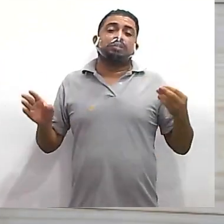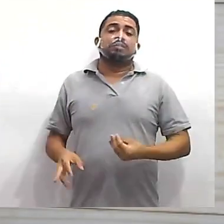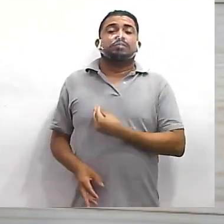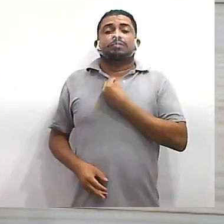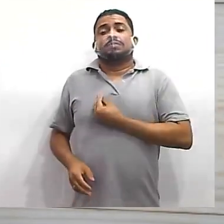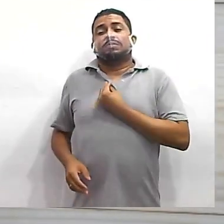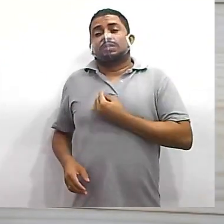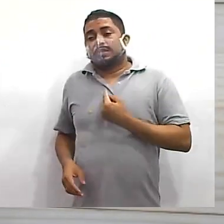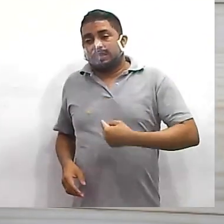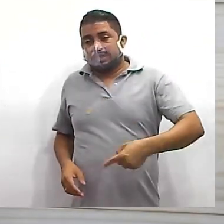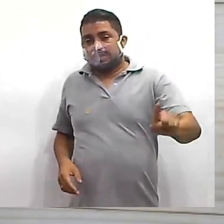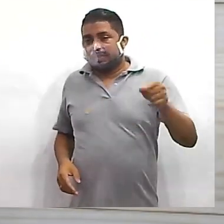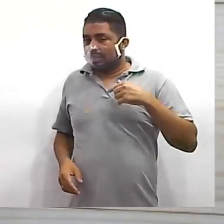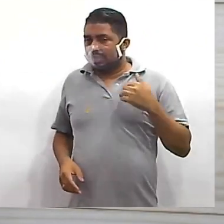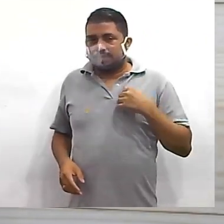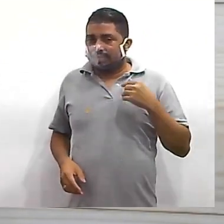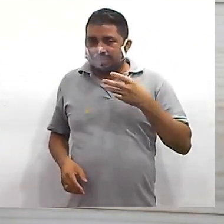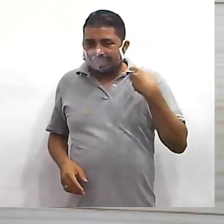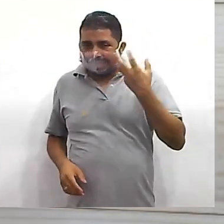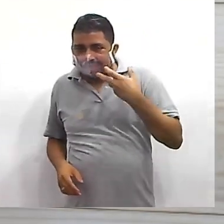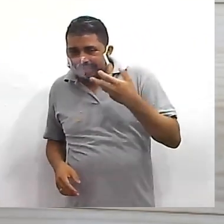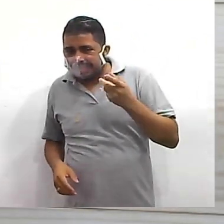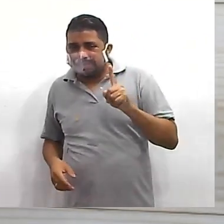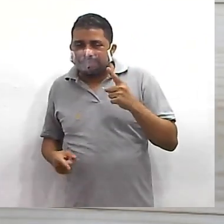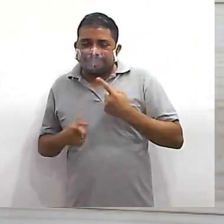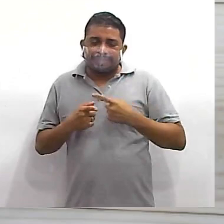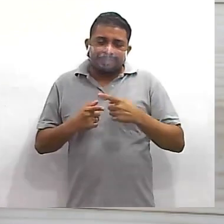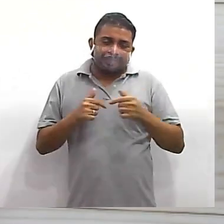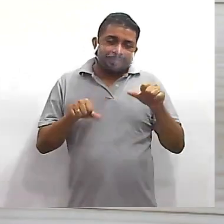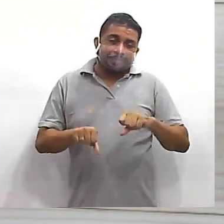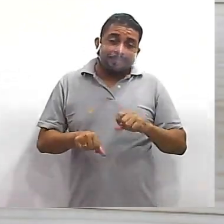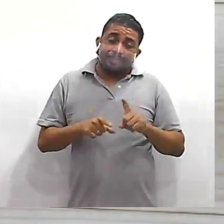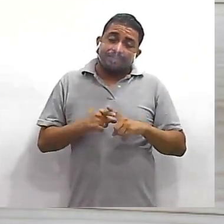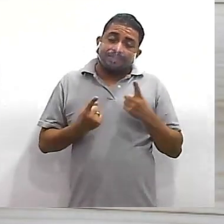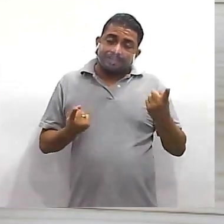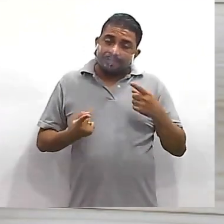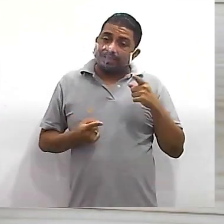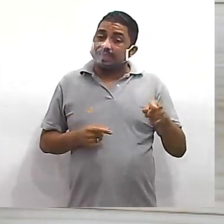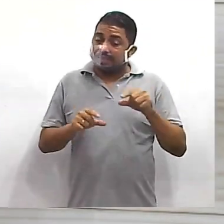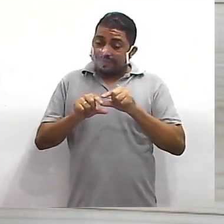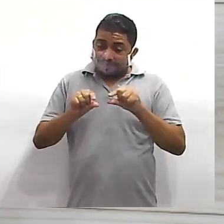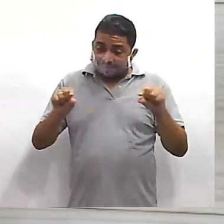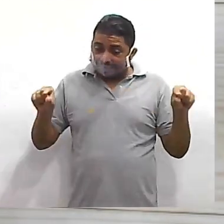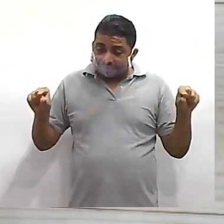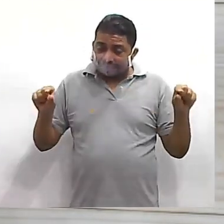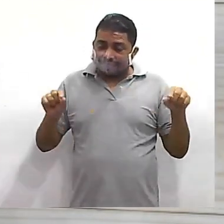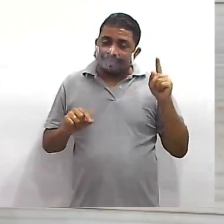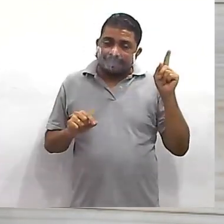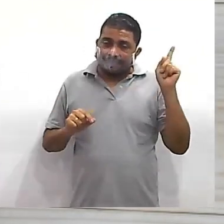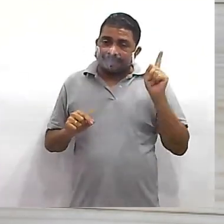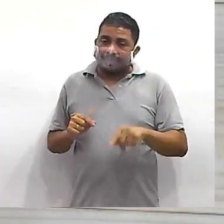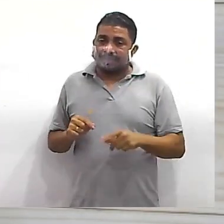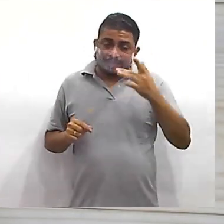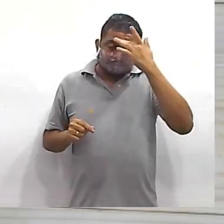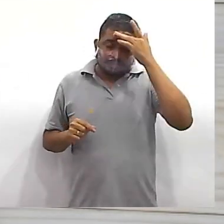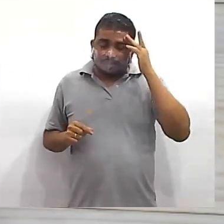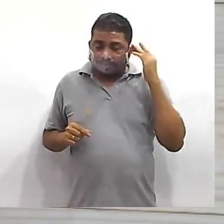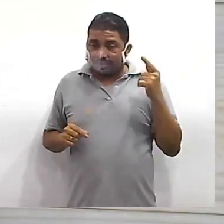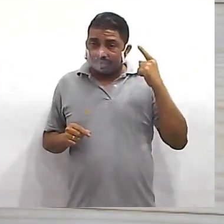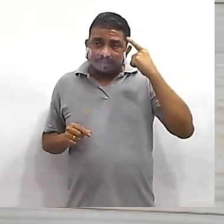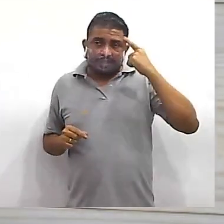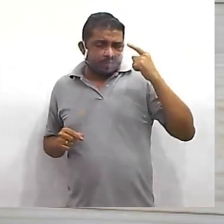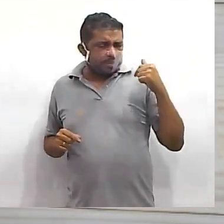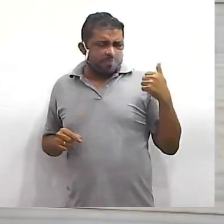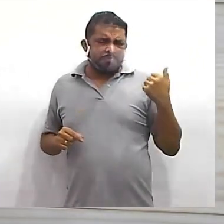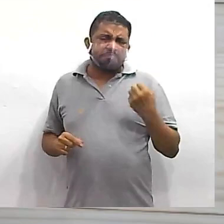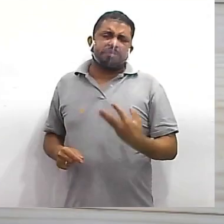Eu não vou cantar porque vai ser triste, viu, minha gente? Mas esse deixo a vida me levar é algo que as pessoas acham o máximo